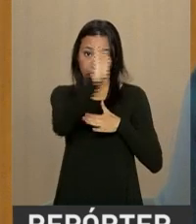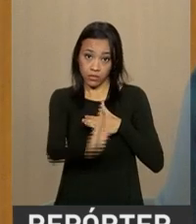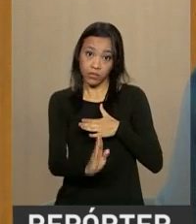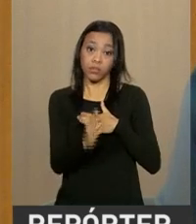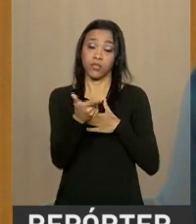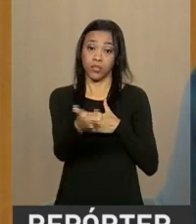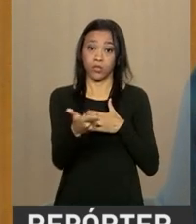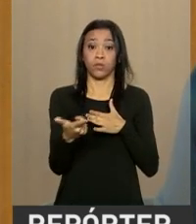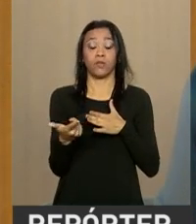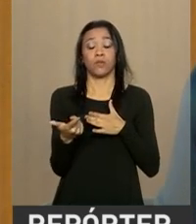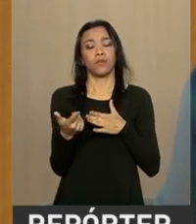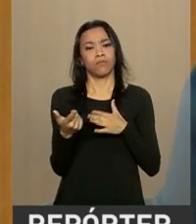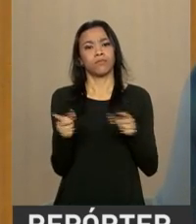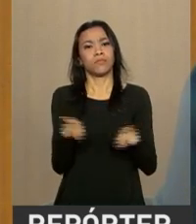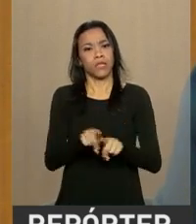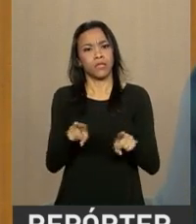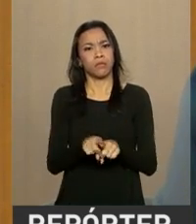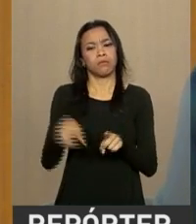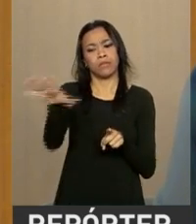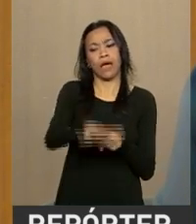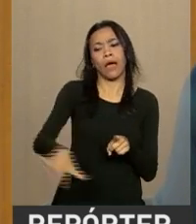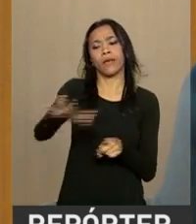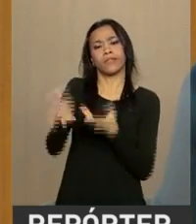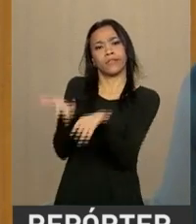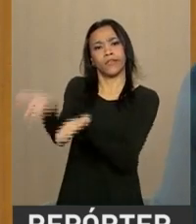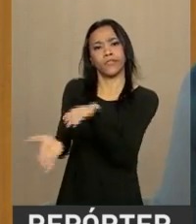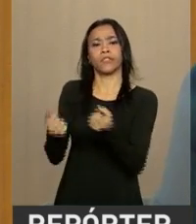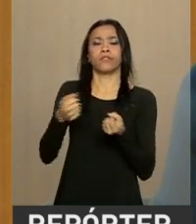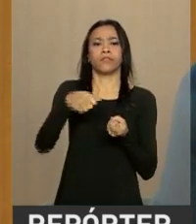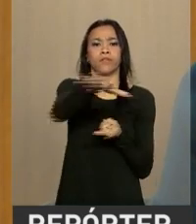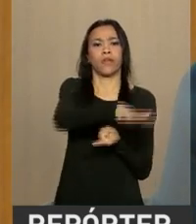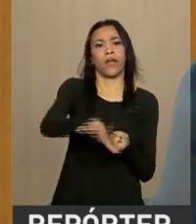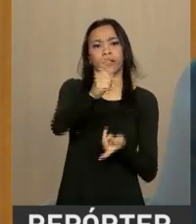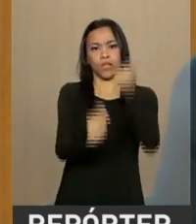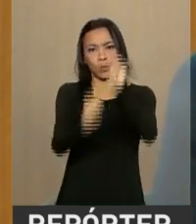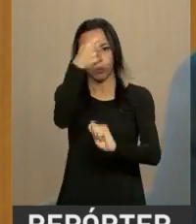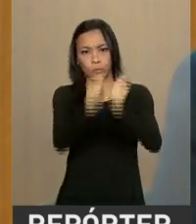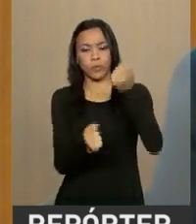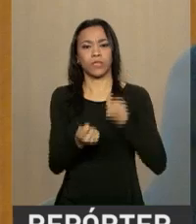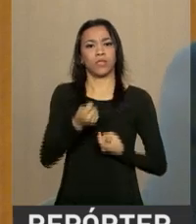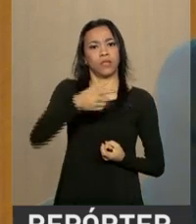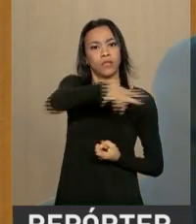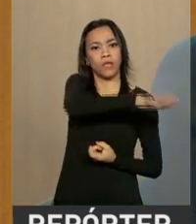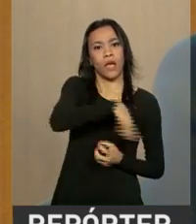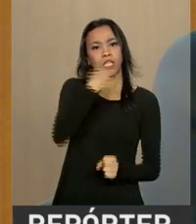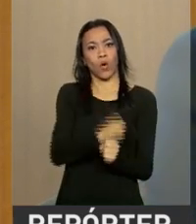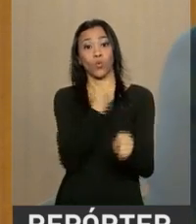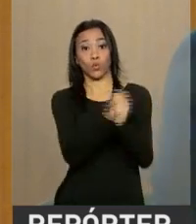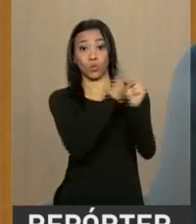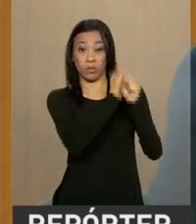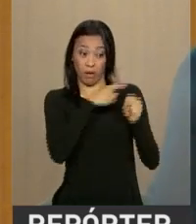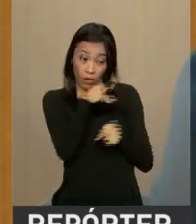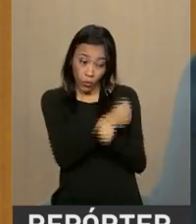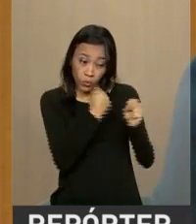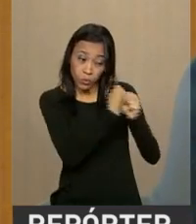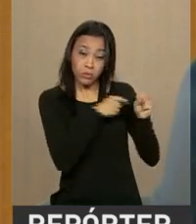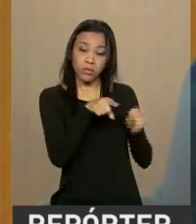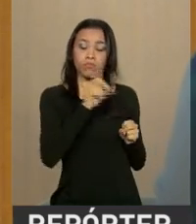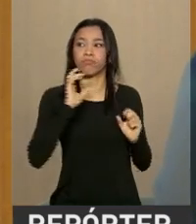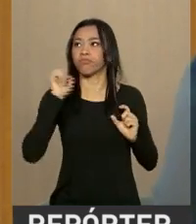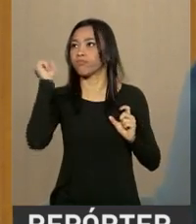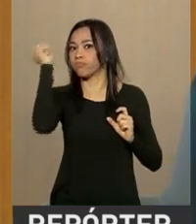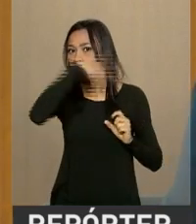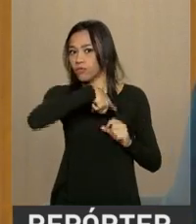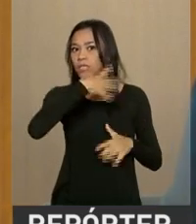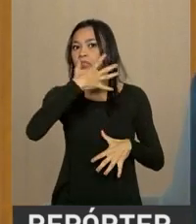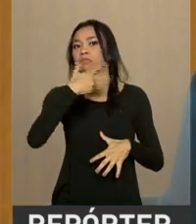ponto de vista empresarial, tanto serviços, indústria, mesmo a construção, que vem de um período de muita